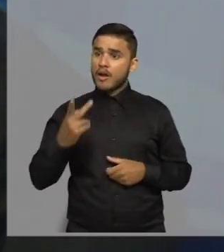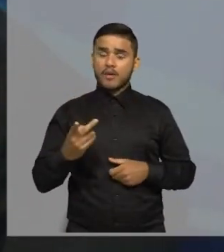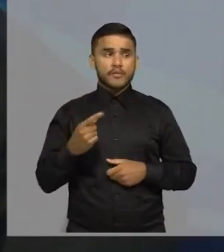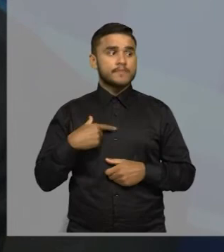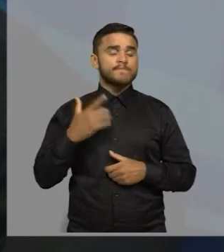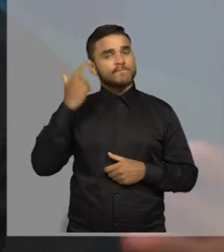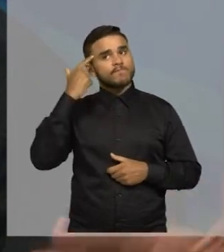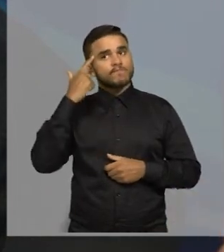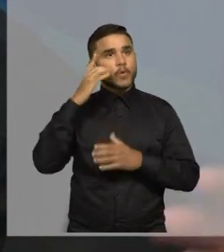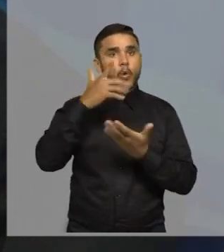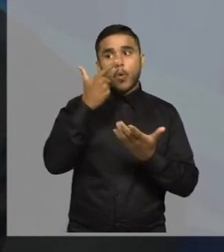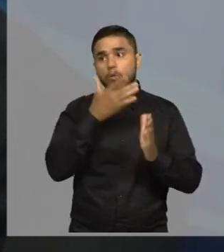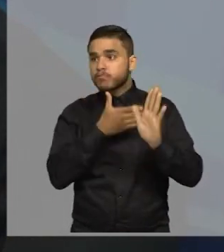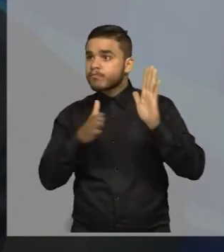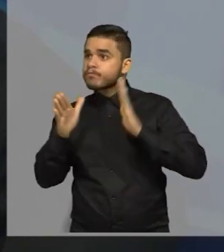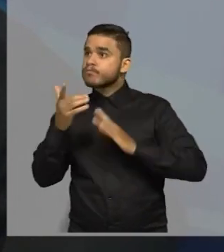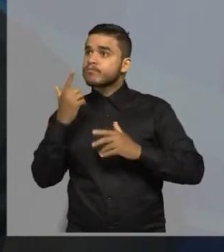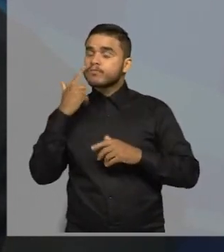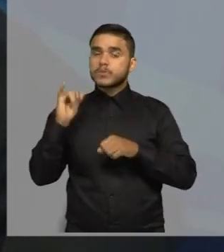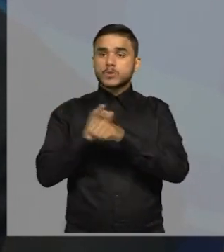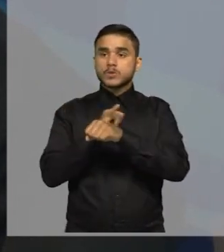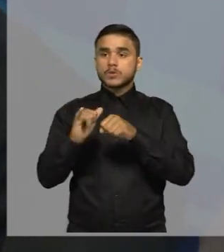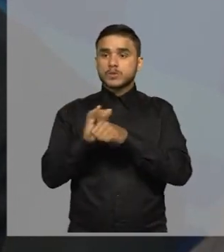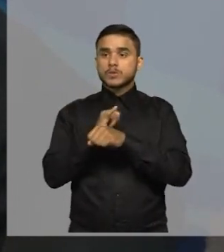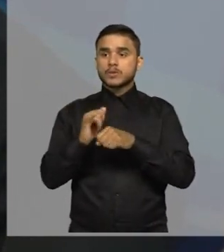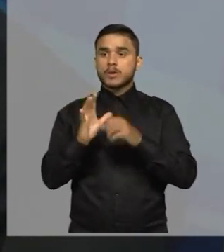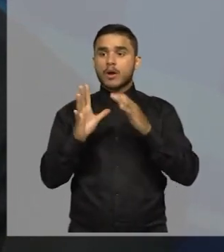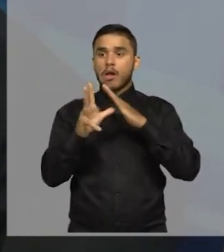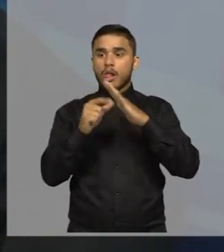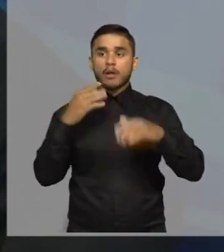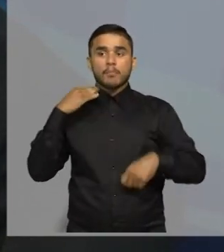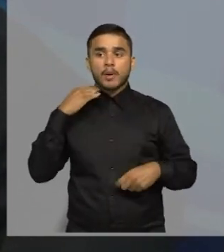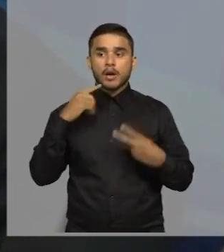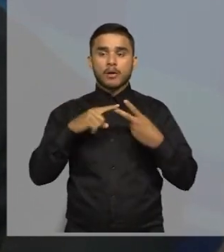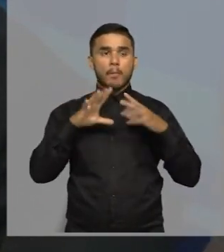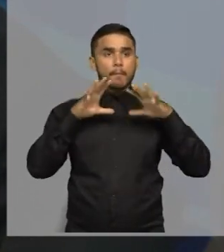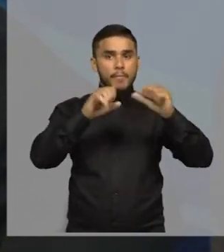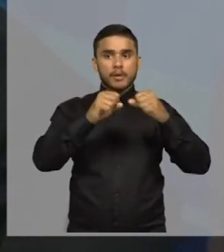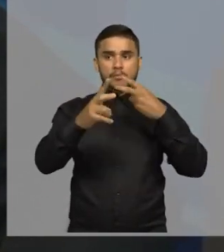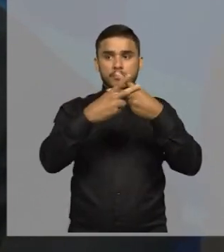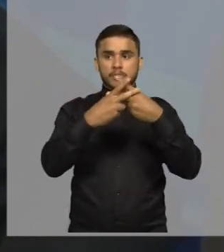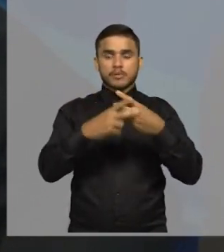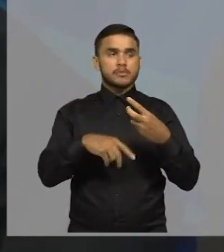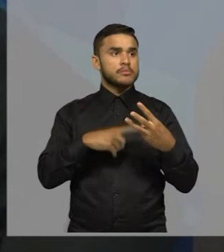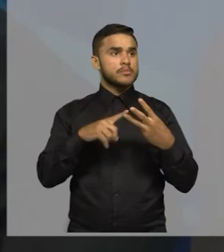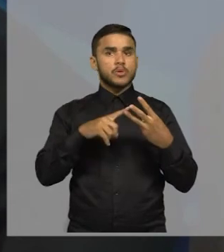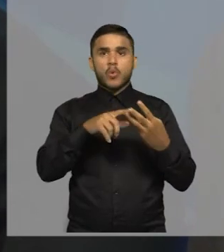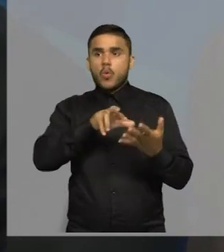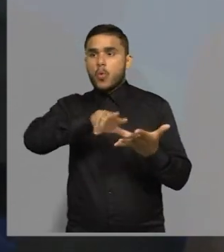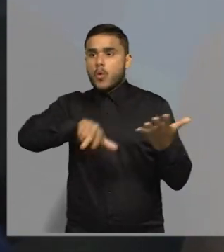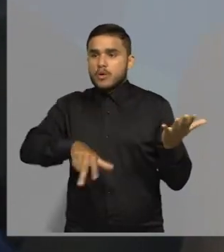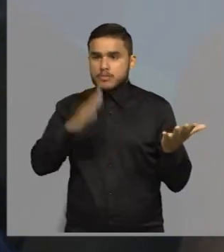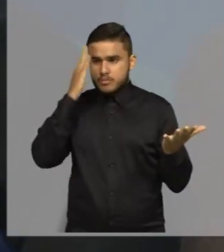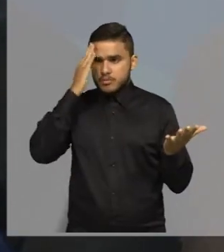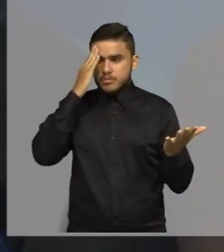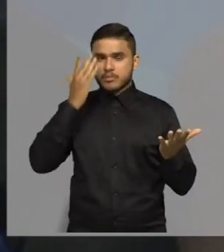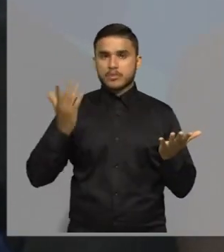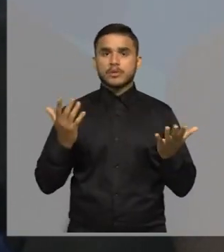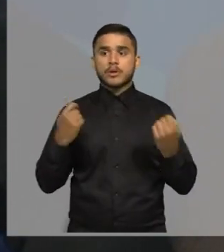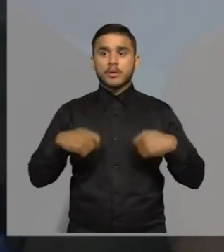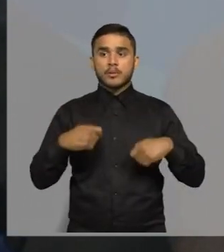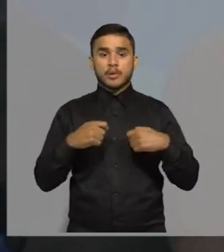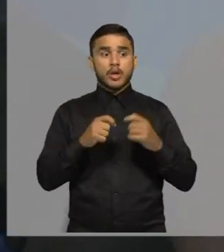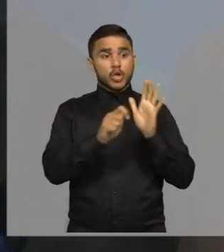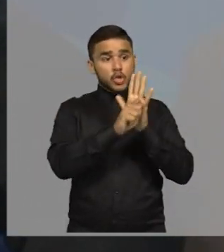de financiamento, vão tentar outras atividades como assalto a banco, sequestro e outras coisas. Mas atividades mais fáceis de